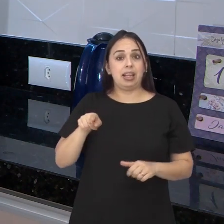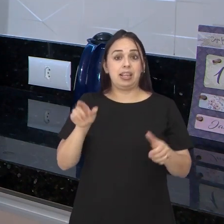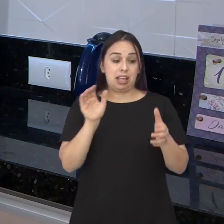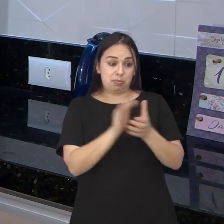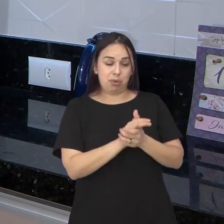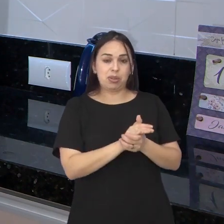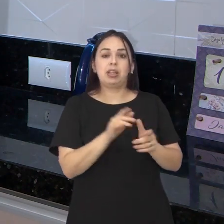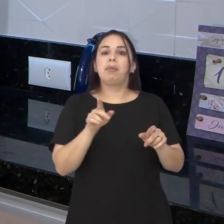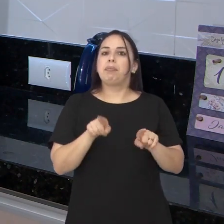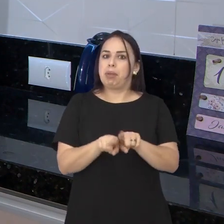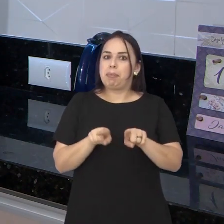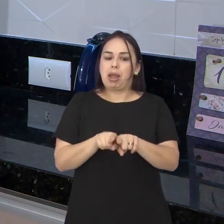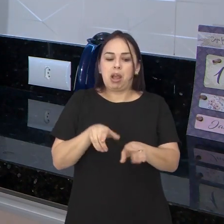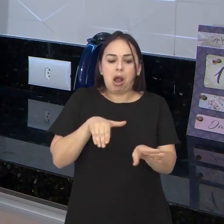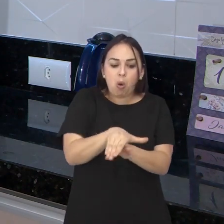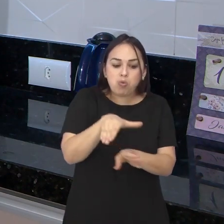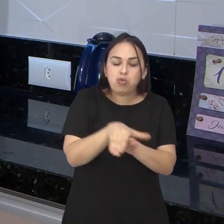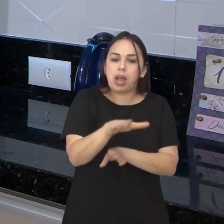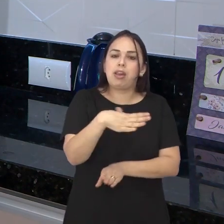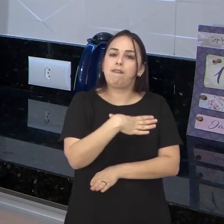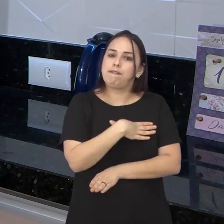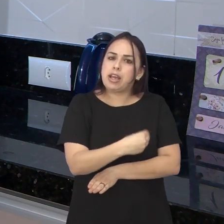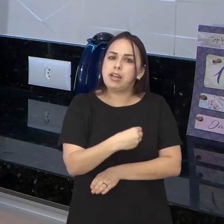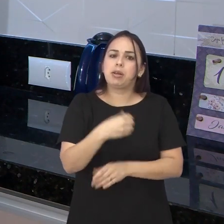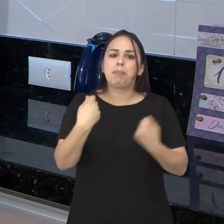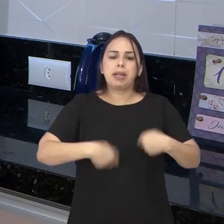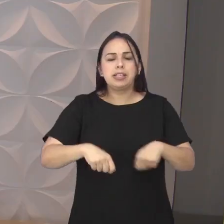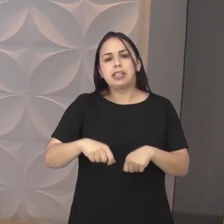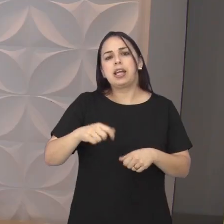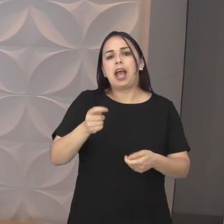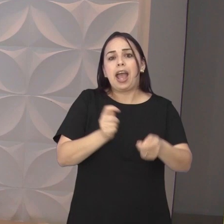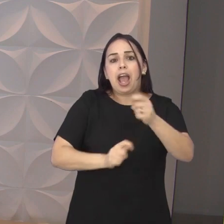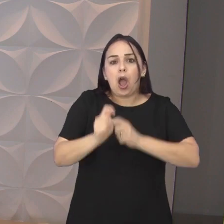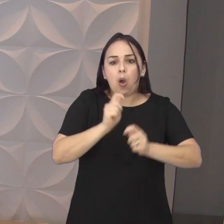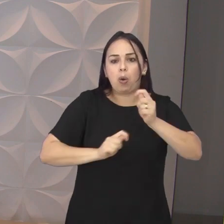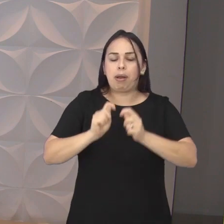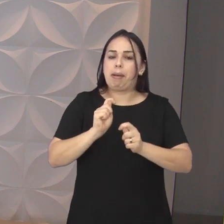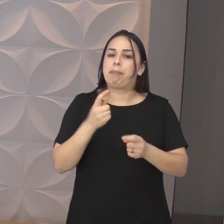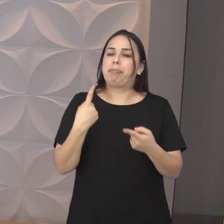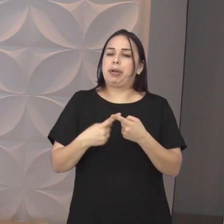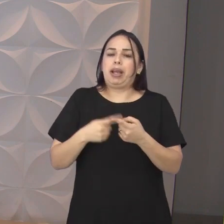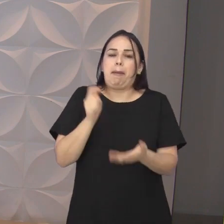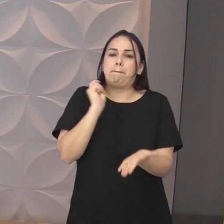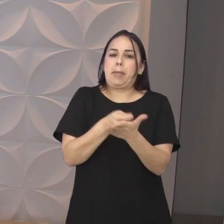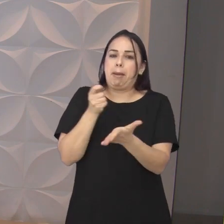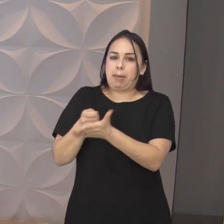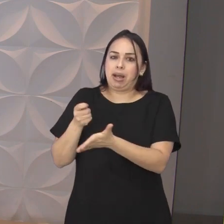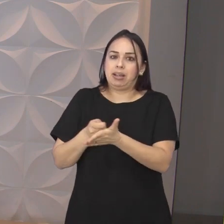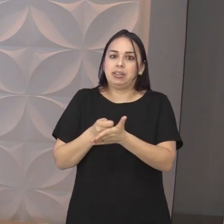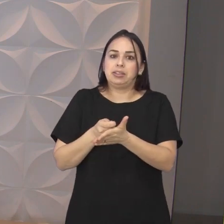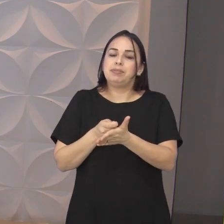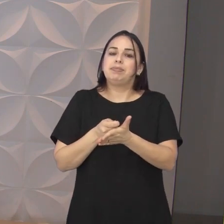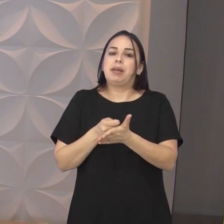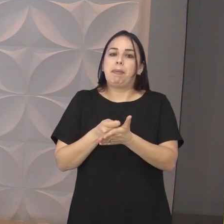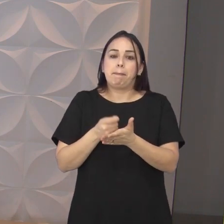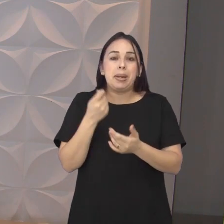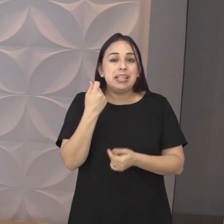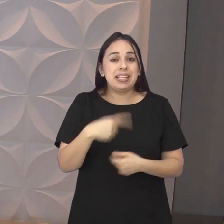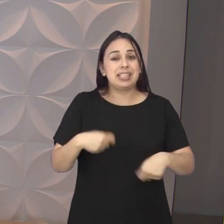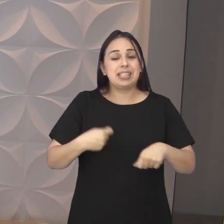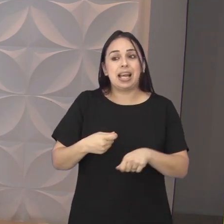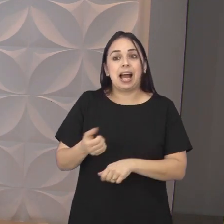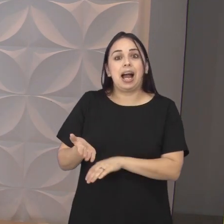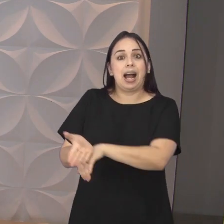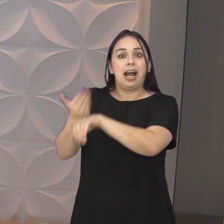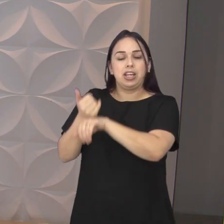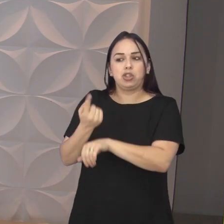também conversam com os filhos sobre a necessidade de economizar, até porque para pagar as contas é necessário um mês inteiro de